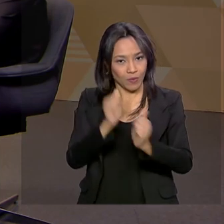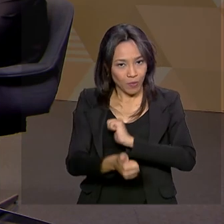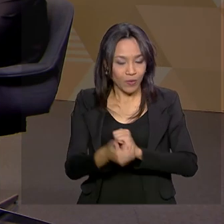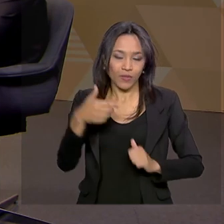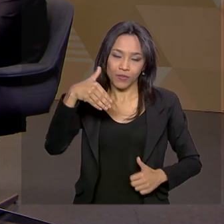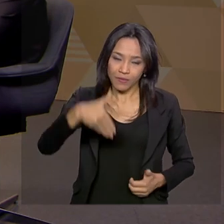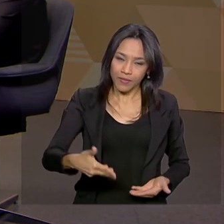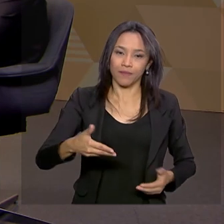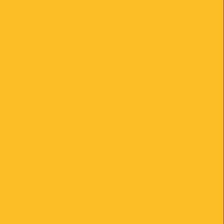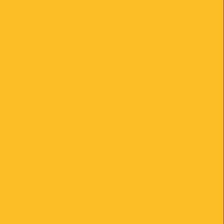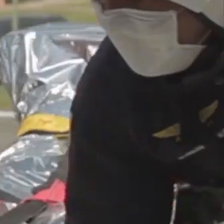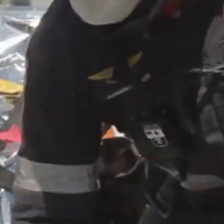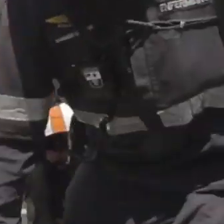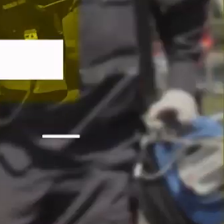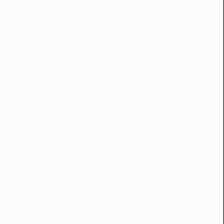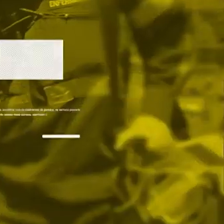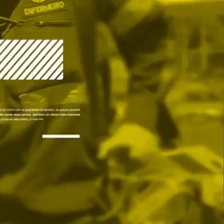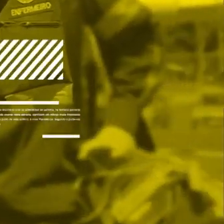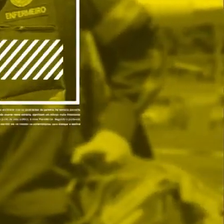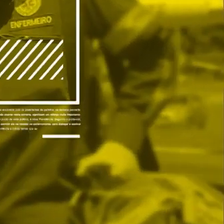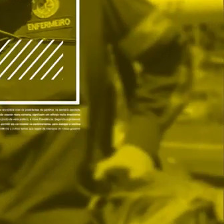no Brasil em Pauta.